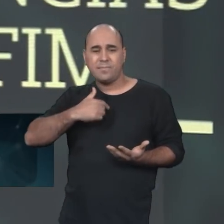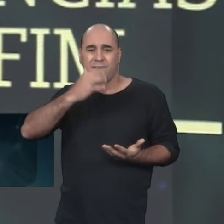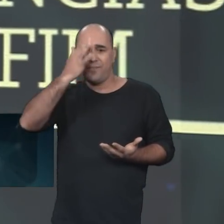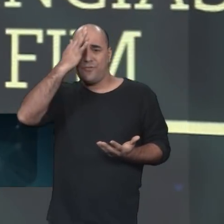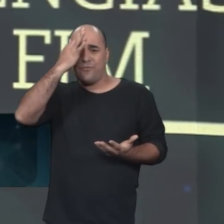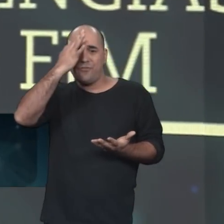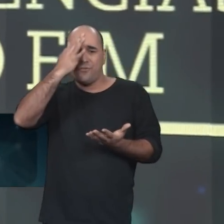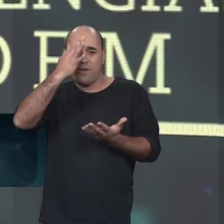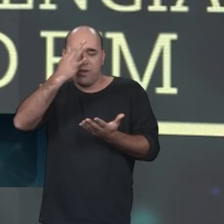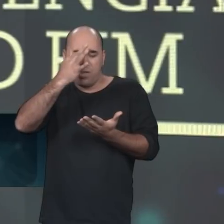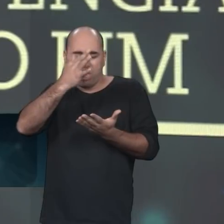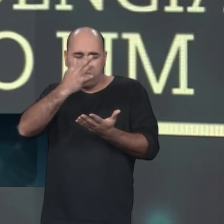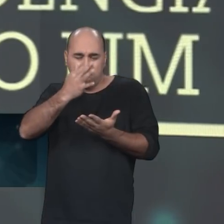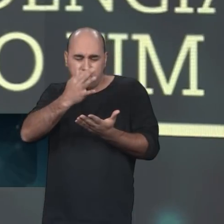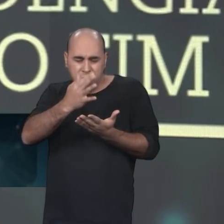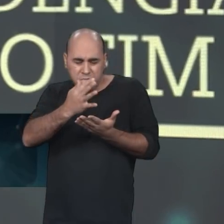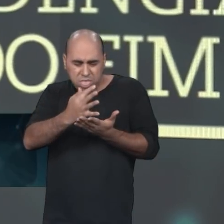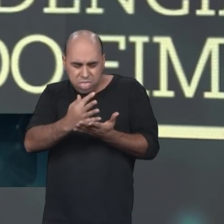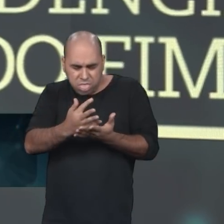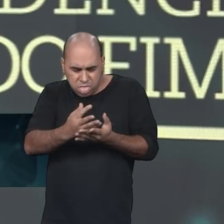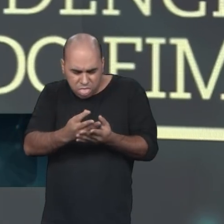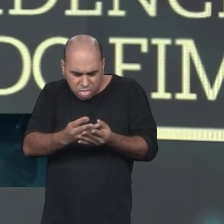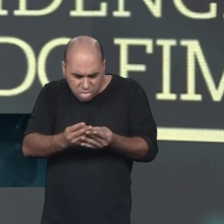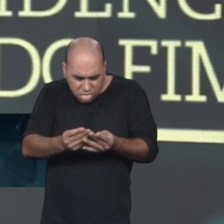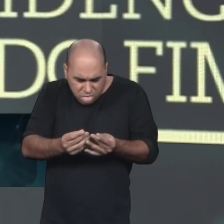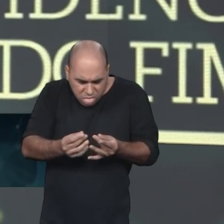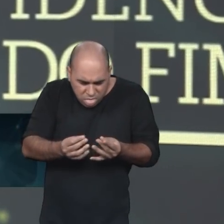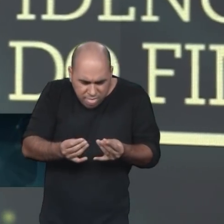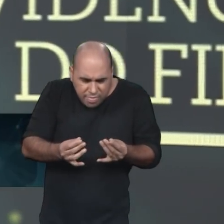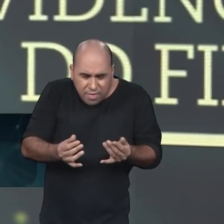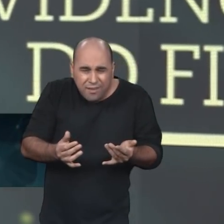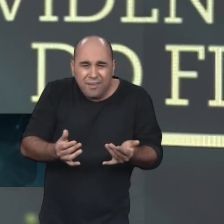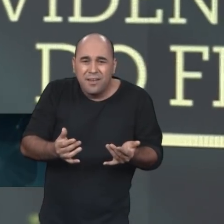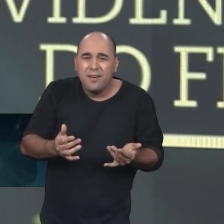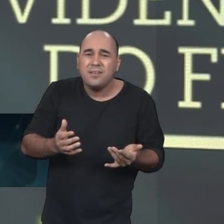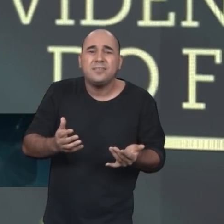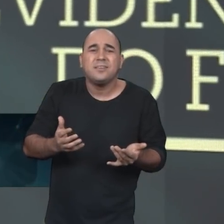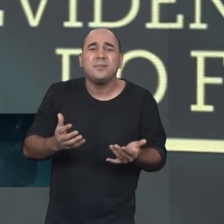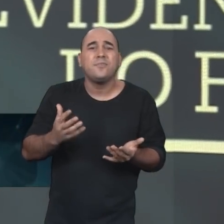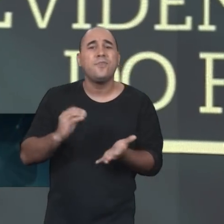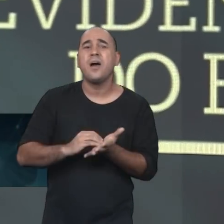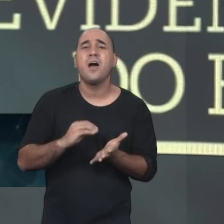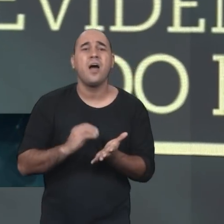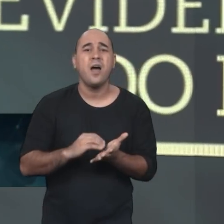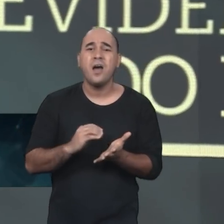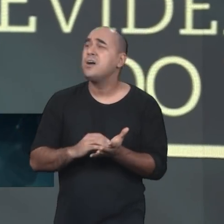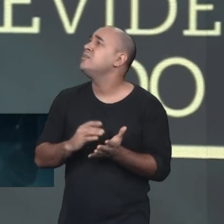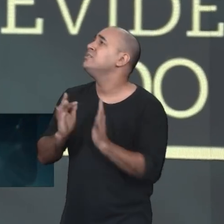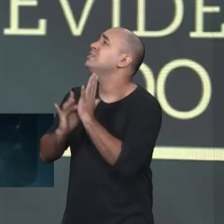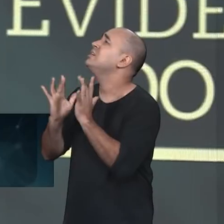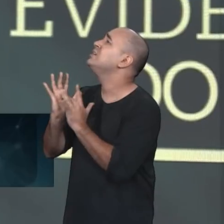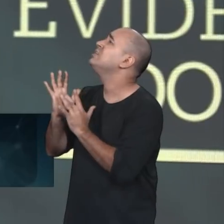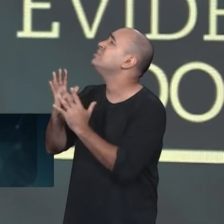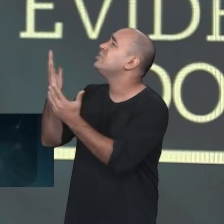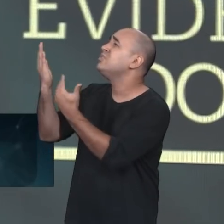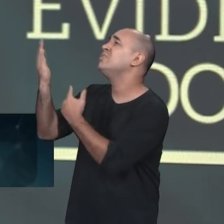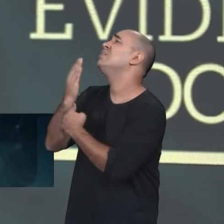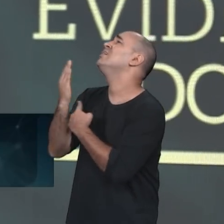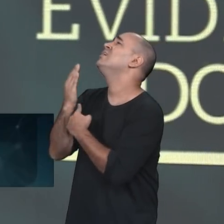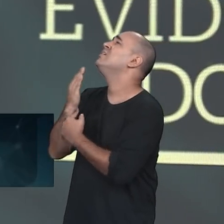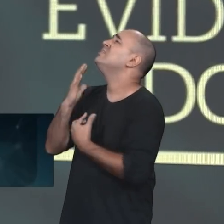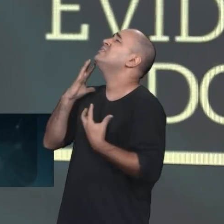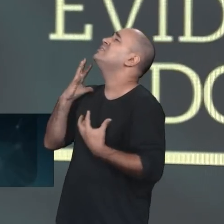temos, duvidamos de Jesus. Salva-me,